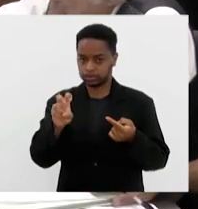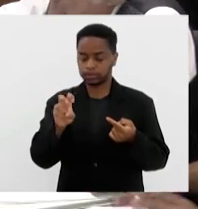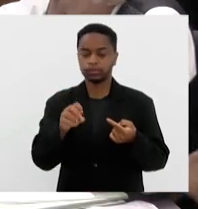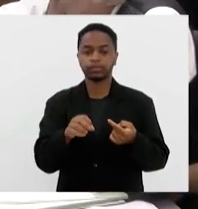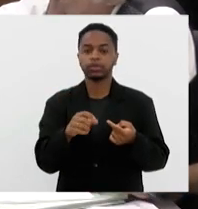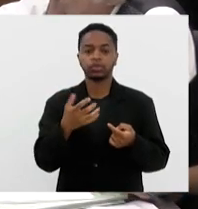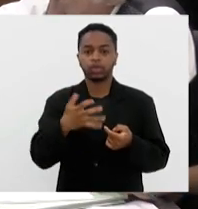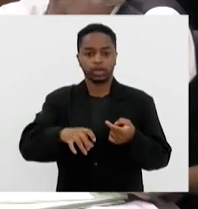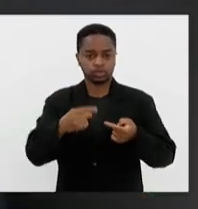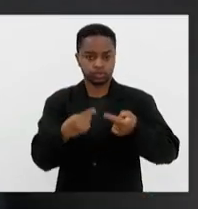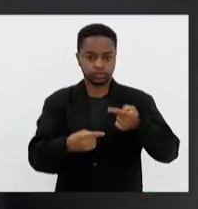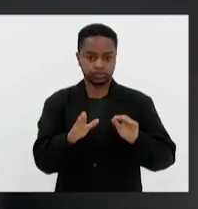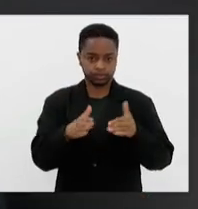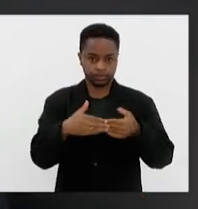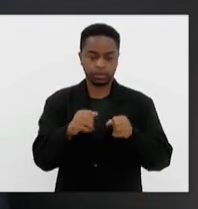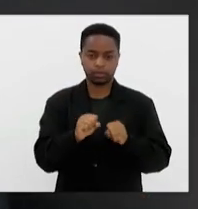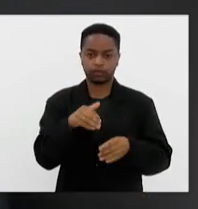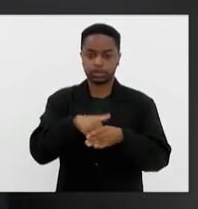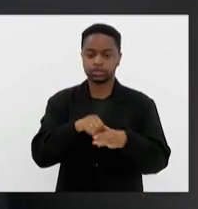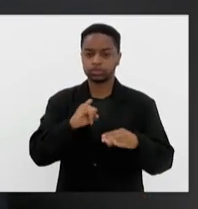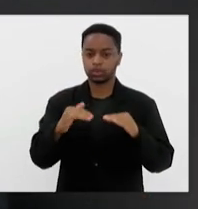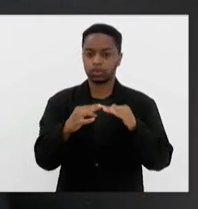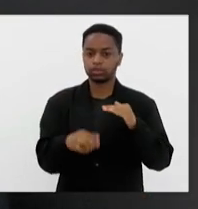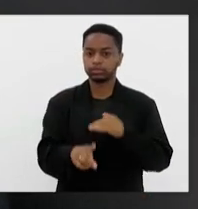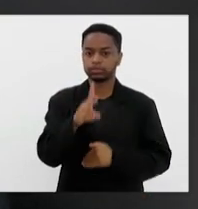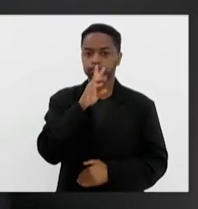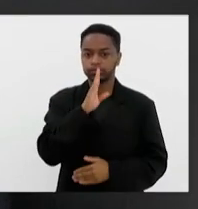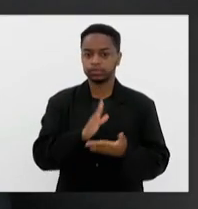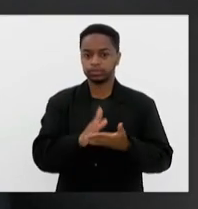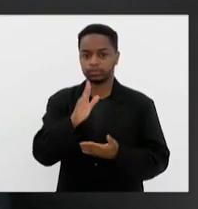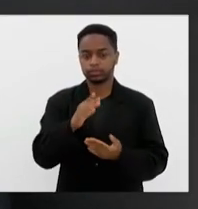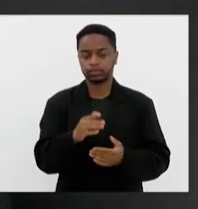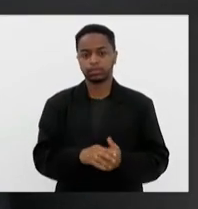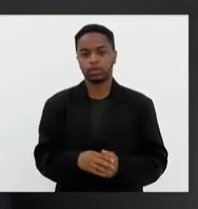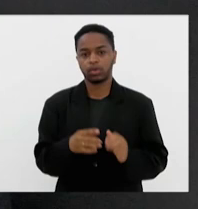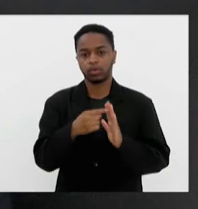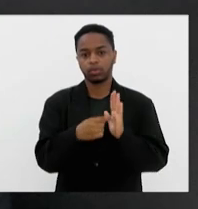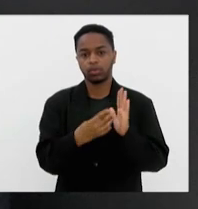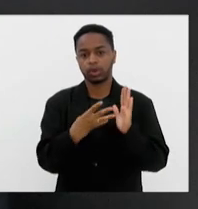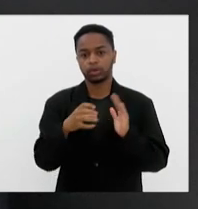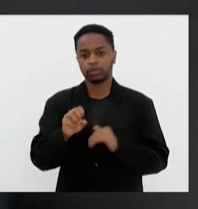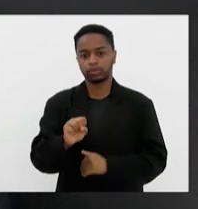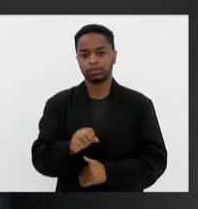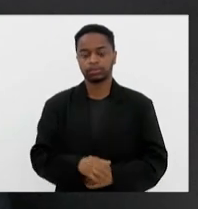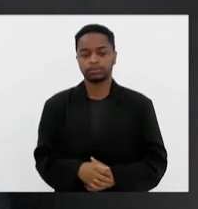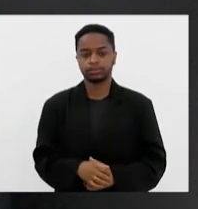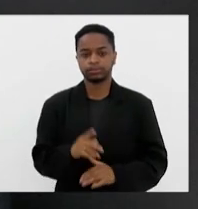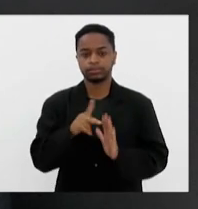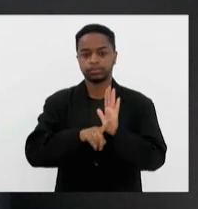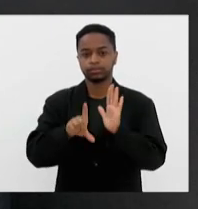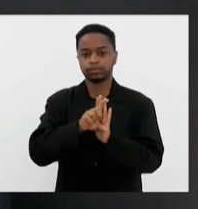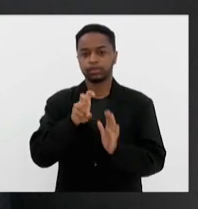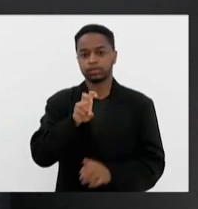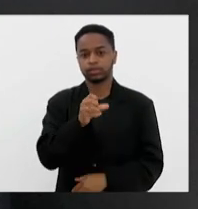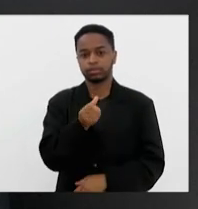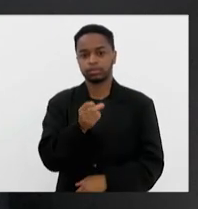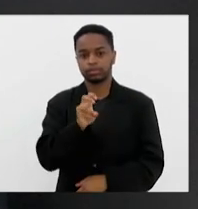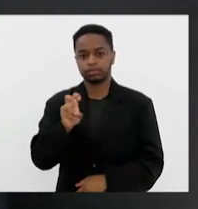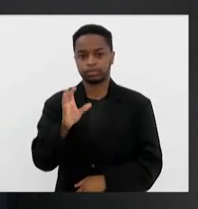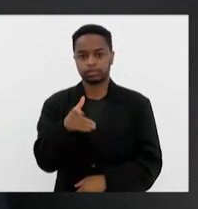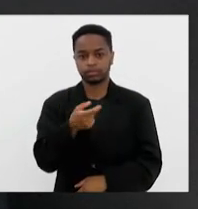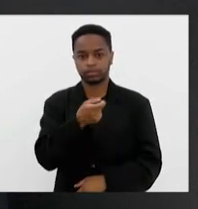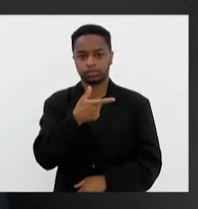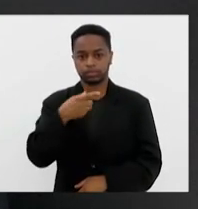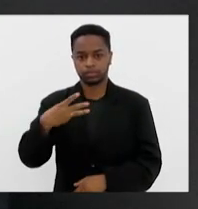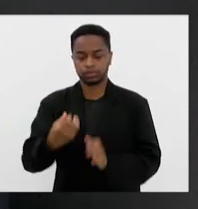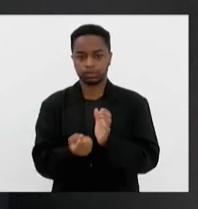havendo quem queira discutir, encerrada a discussão. Em votação, senhores que aprovam, permaneçam como estão. Aprovado. 48 da pauta. Projeto de lei 565 de 23, de autoria